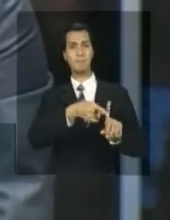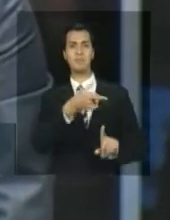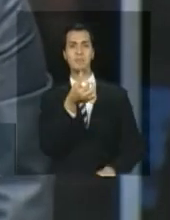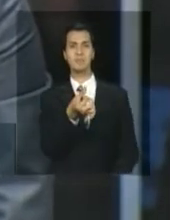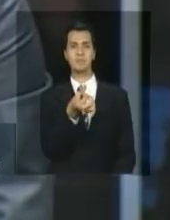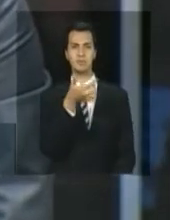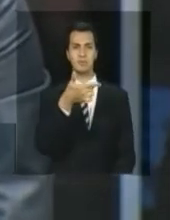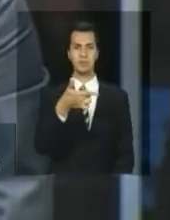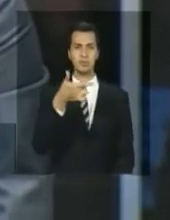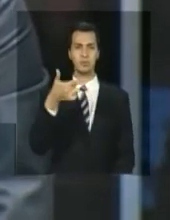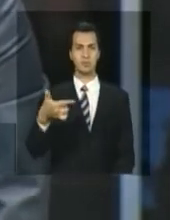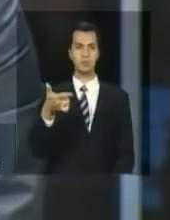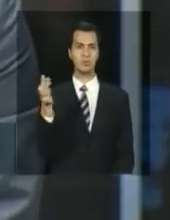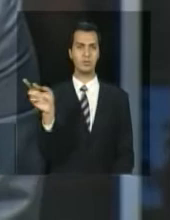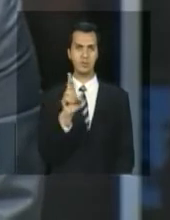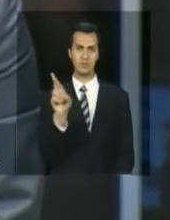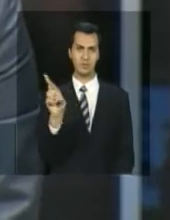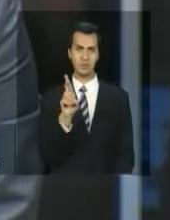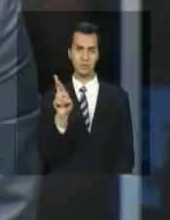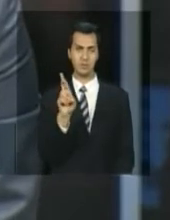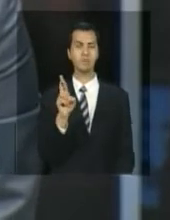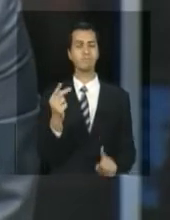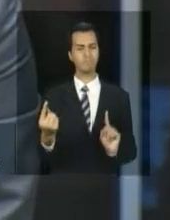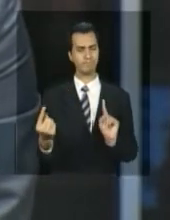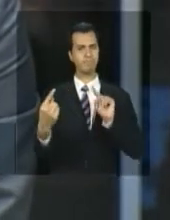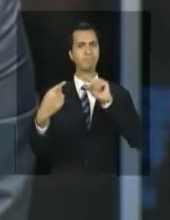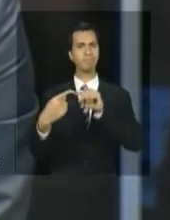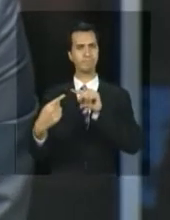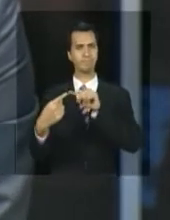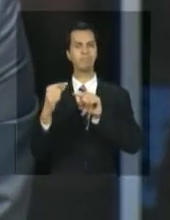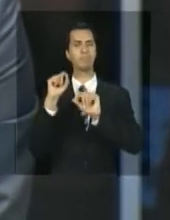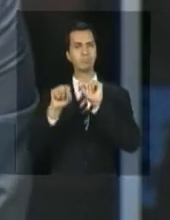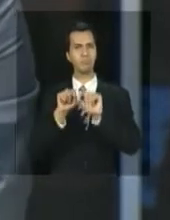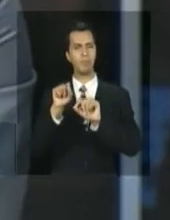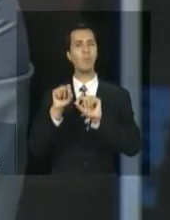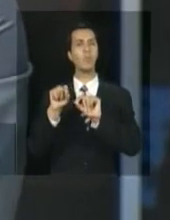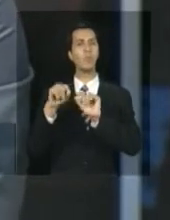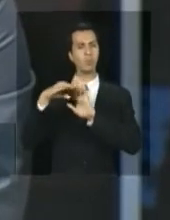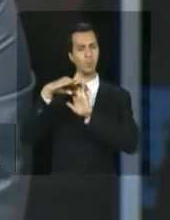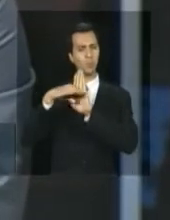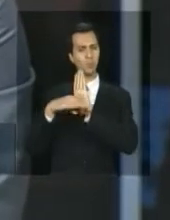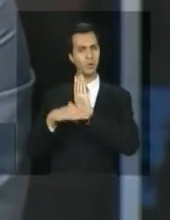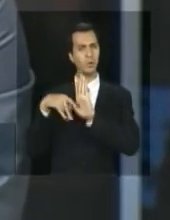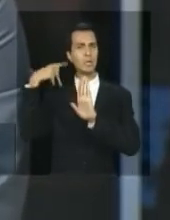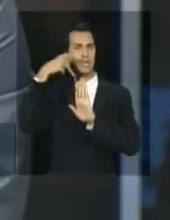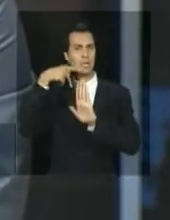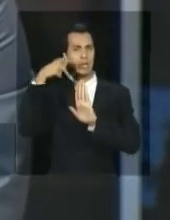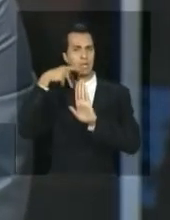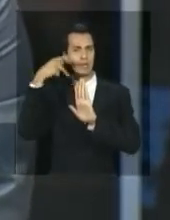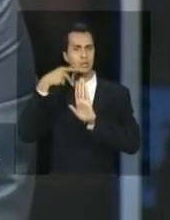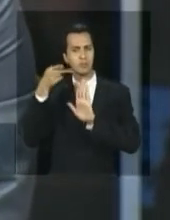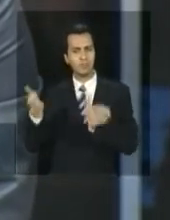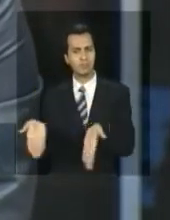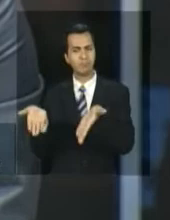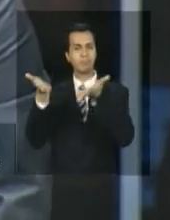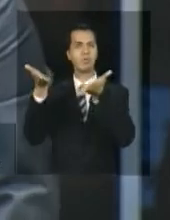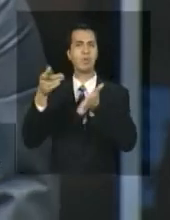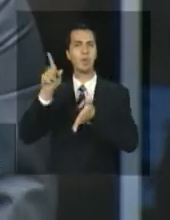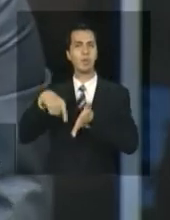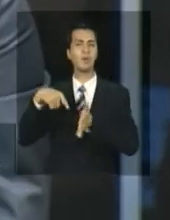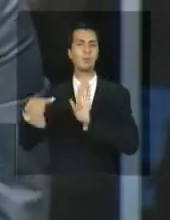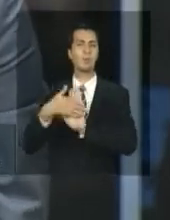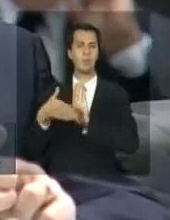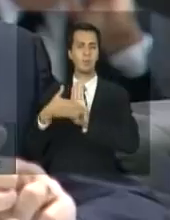R$ 622,00, em linha com a política de valorização proposta pelo Executivo